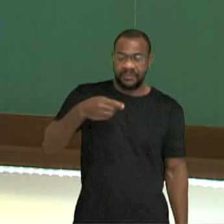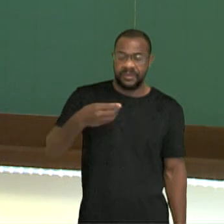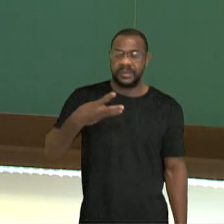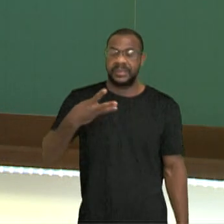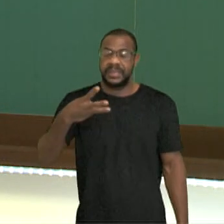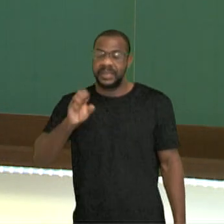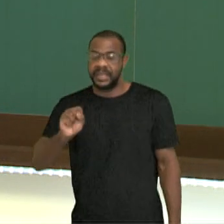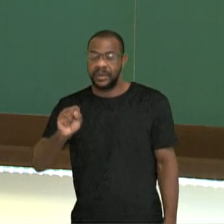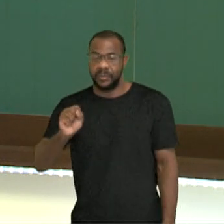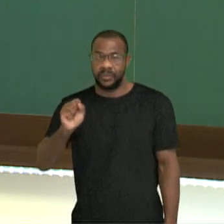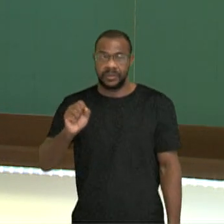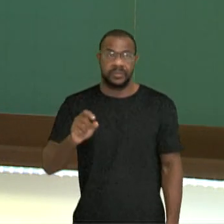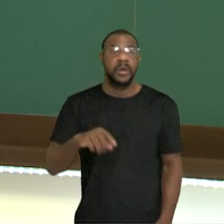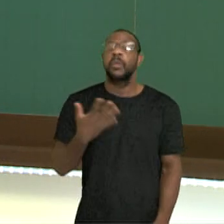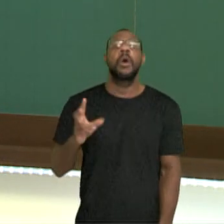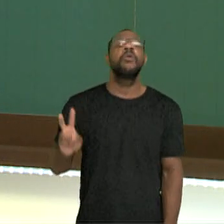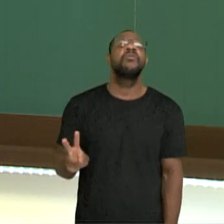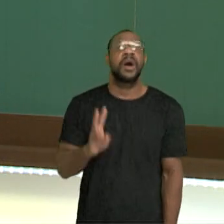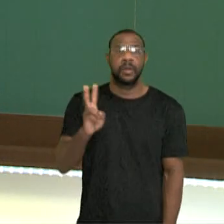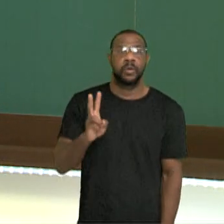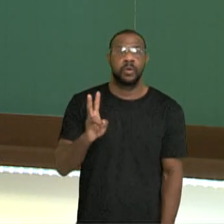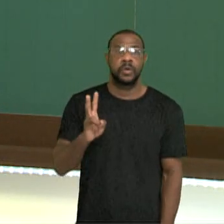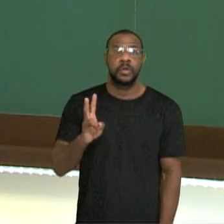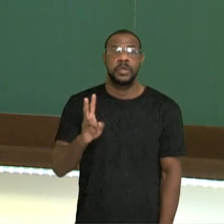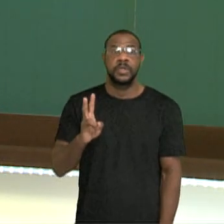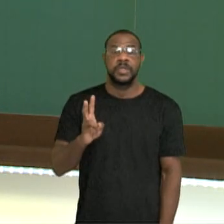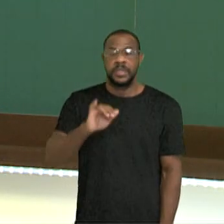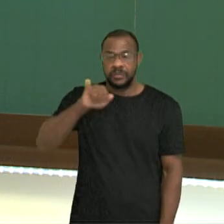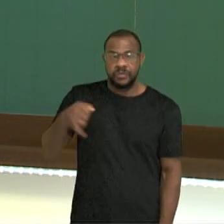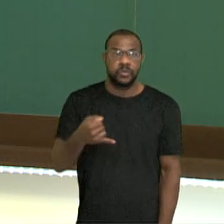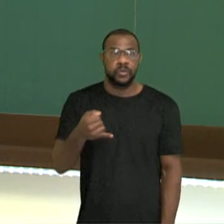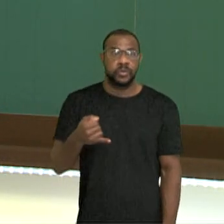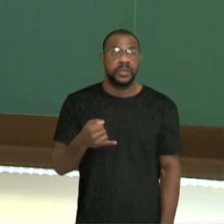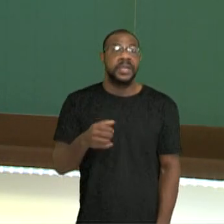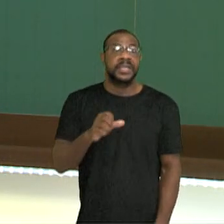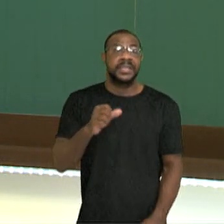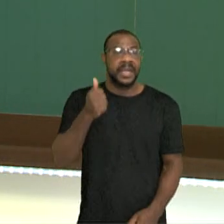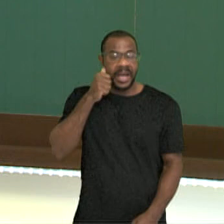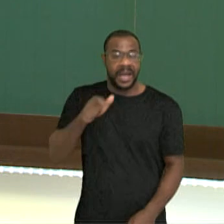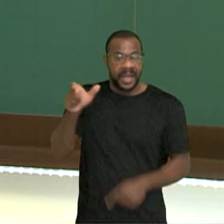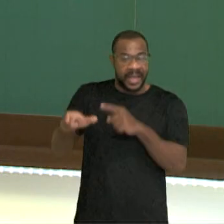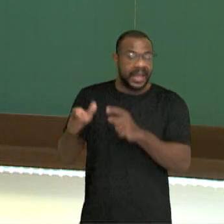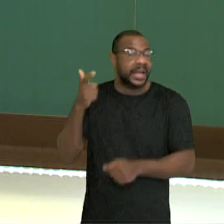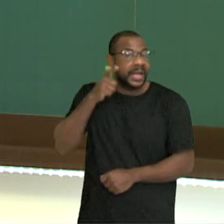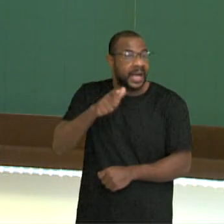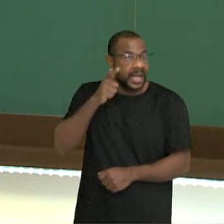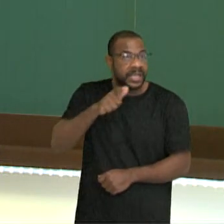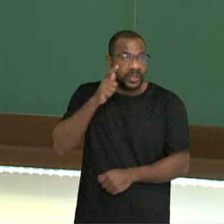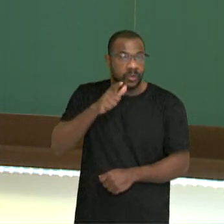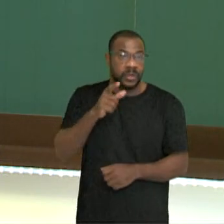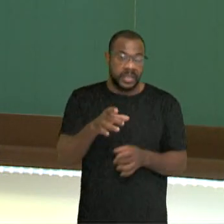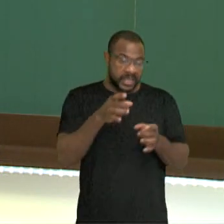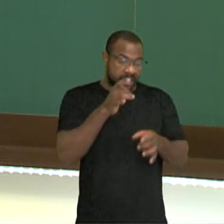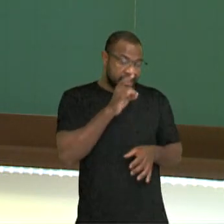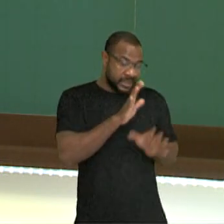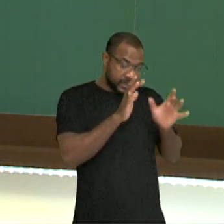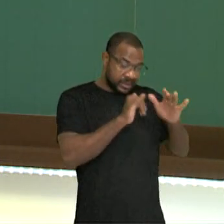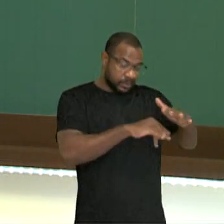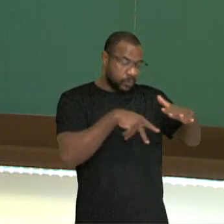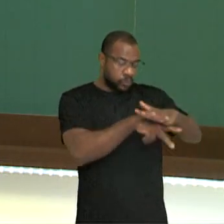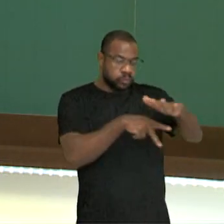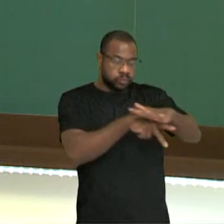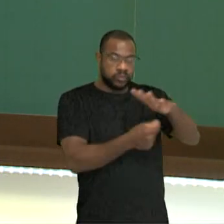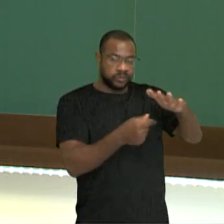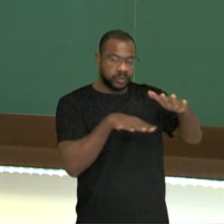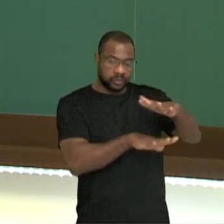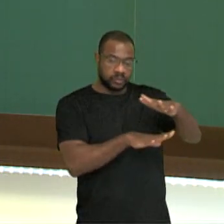0,38, qual foi o valor de juros que Isabelle ganhou deixando o seu dinheiro durante um mês nessa